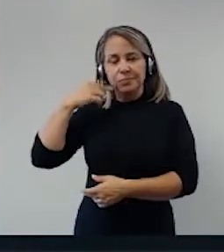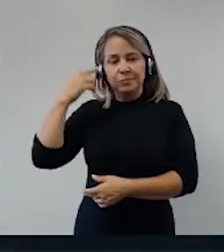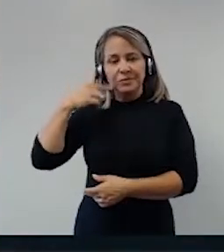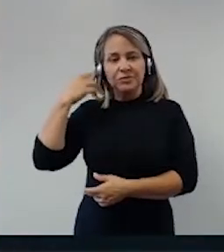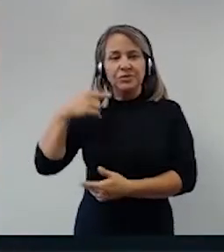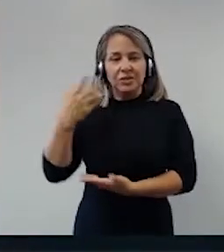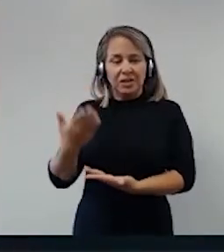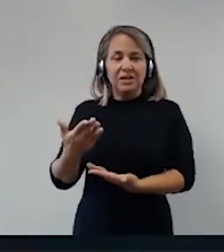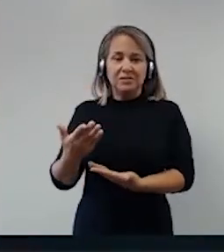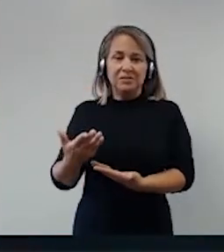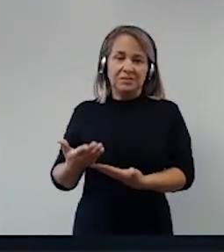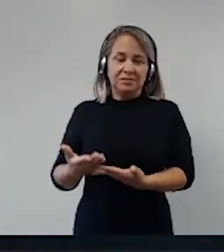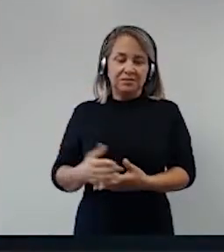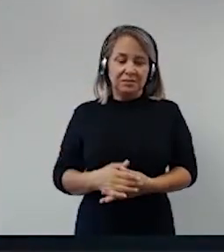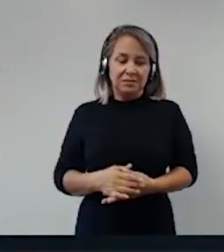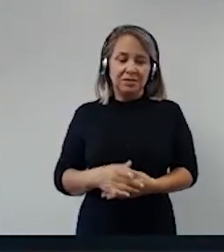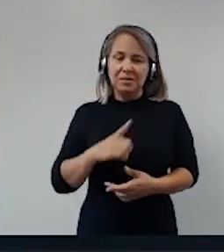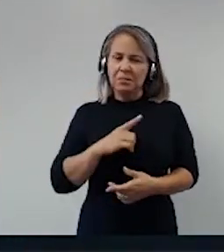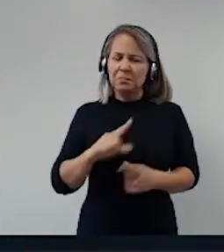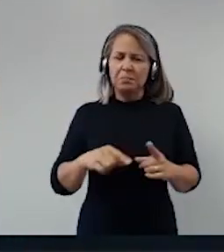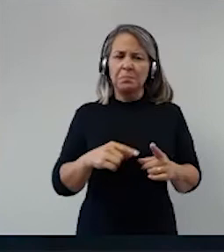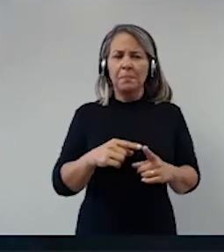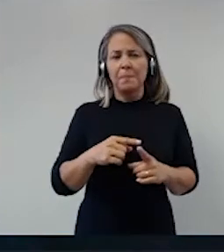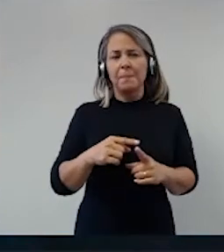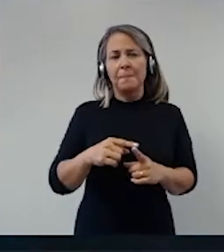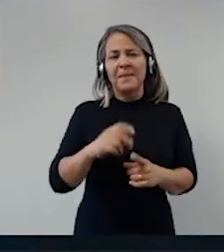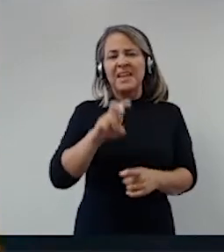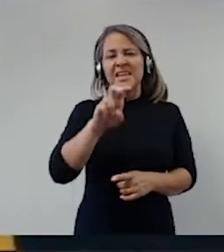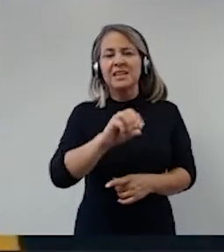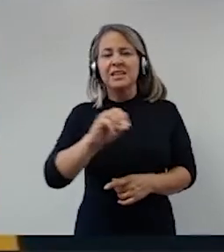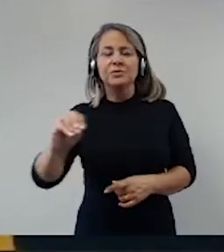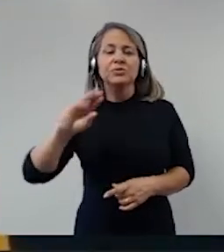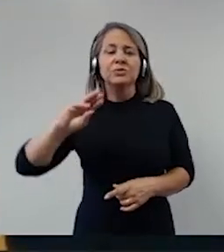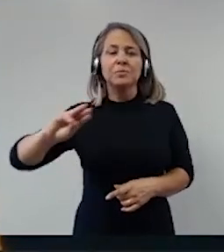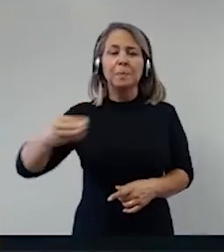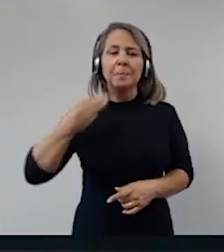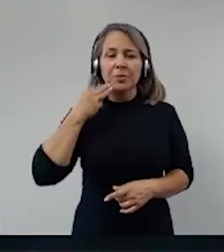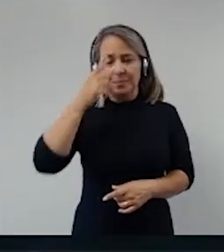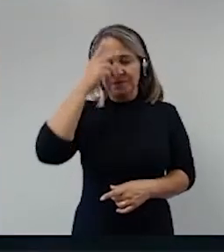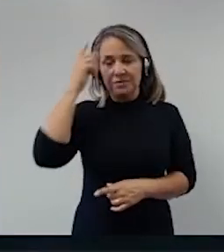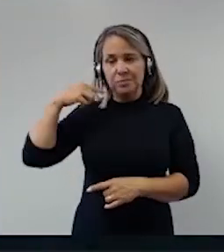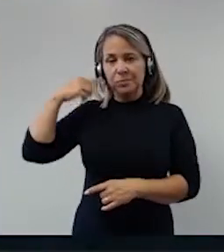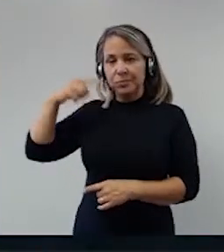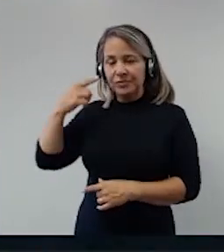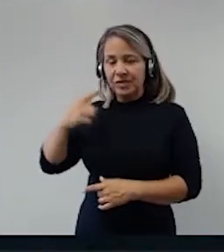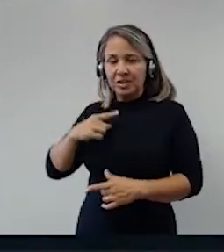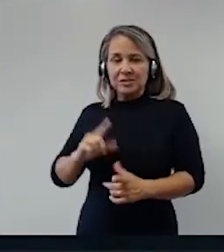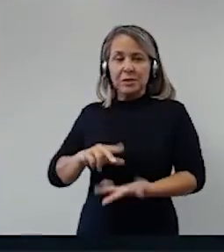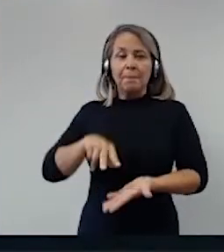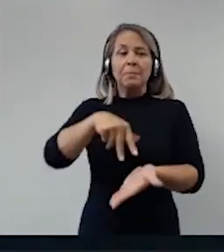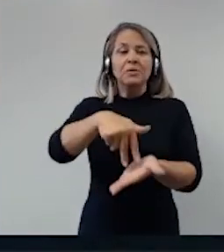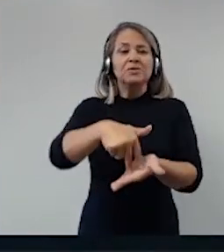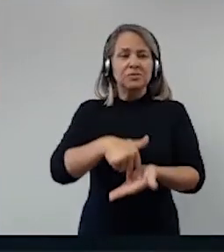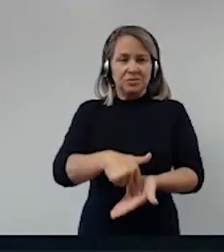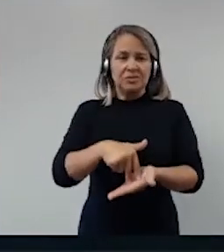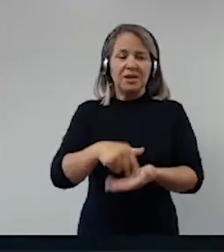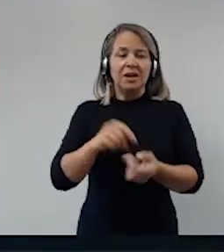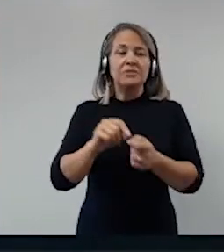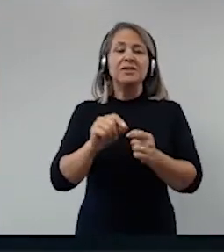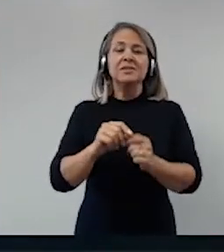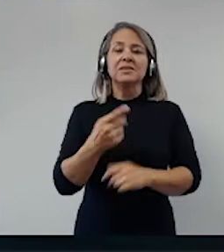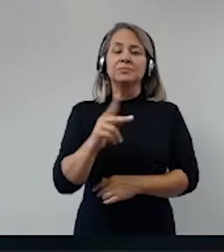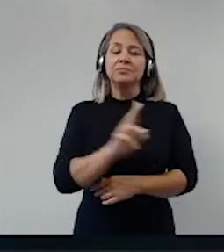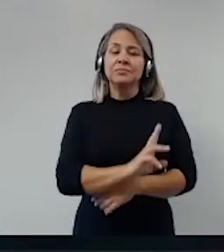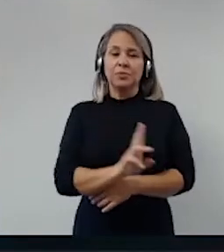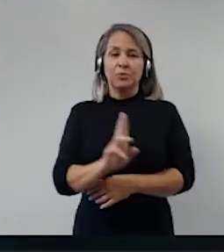advogados hoje no Brasil, praticamente, um número até maior que esse, se posicionar no mercado e fazer o seu nome, que é o que a